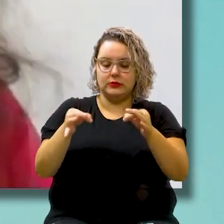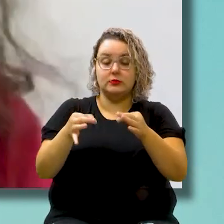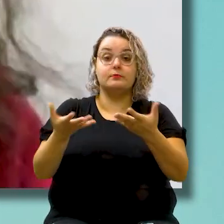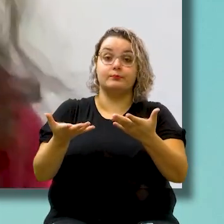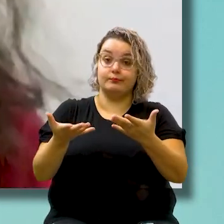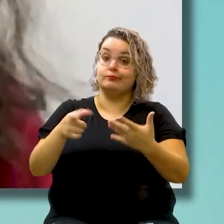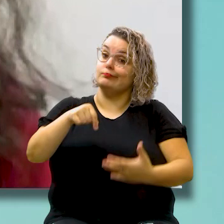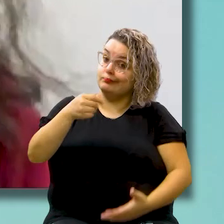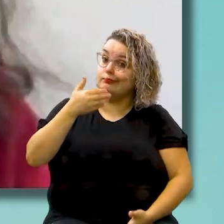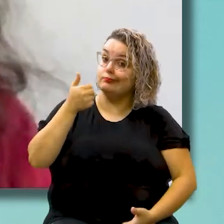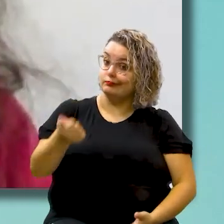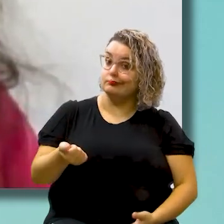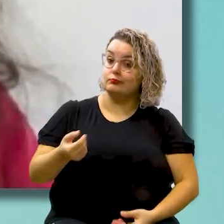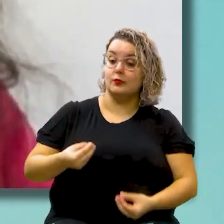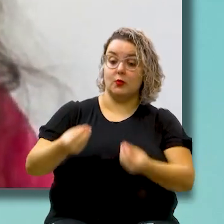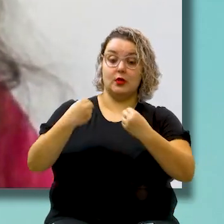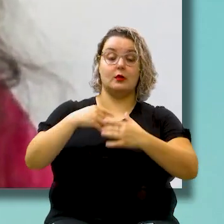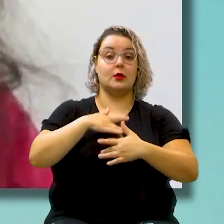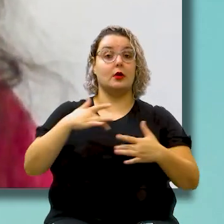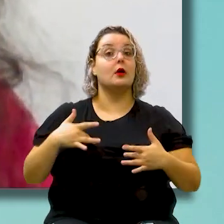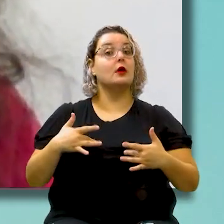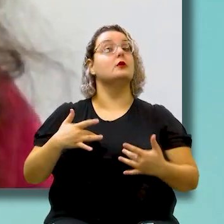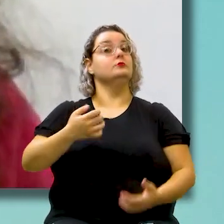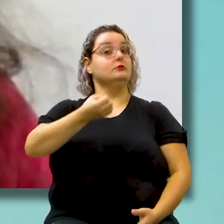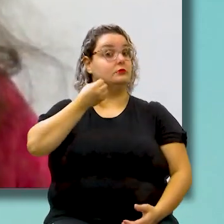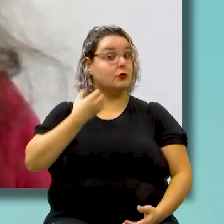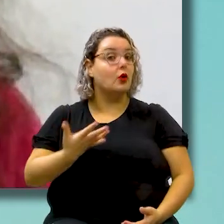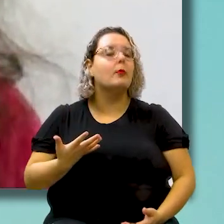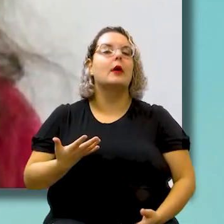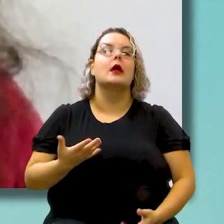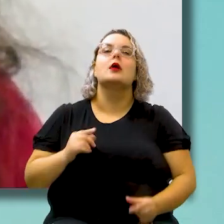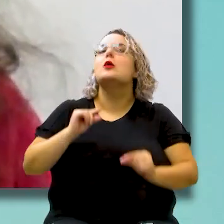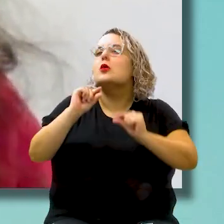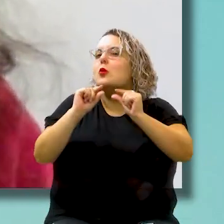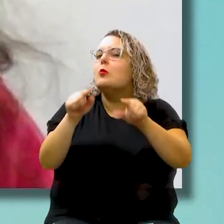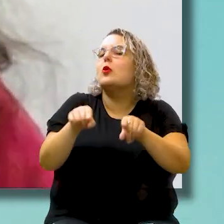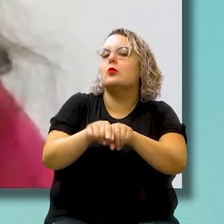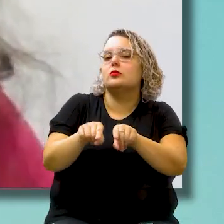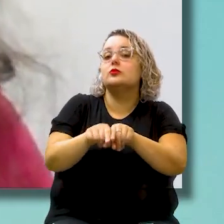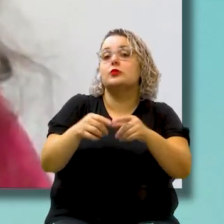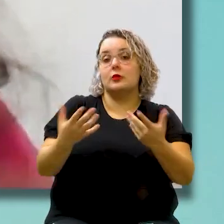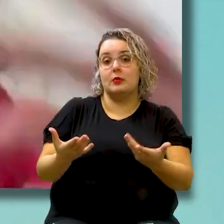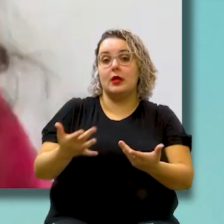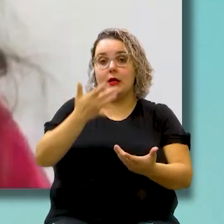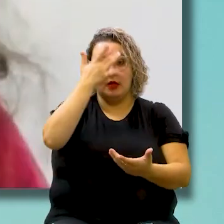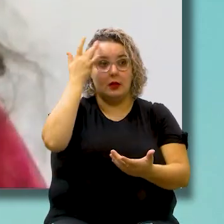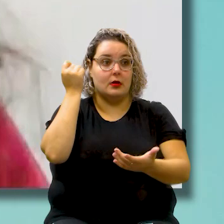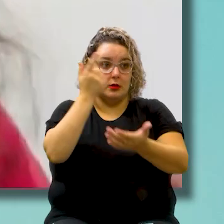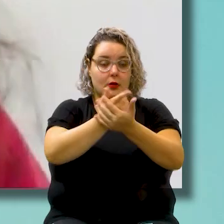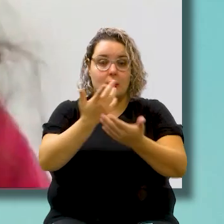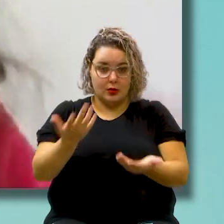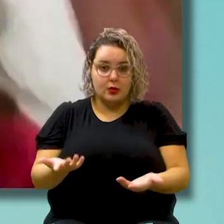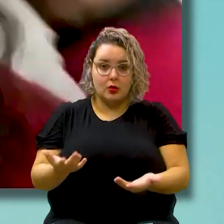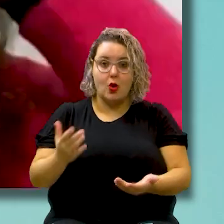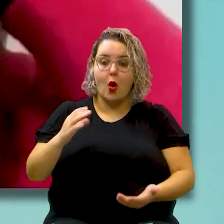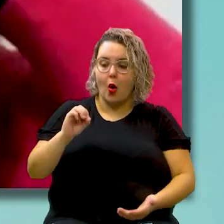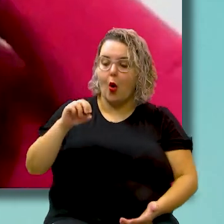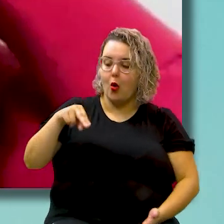fazendo escolhas melhores daquilo que realmente nos traz bem-estar e saúde, e um pouco também o consumidor, que é